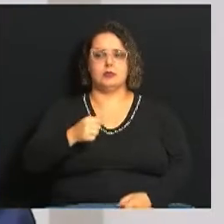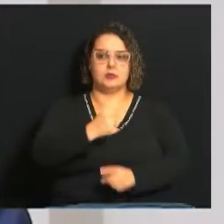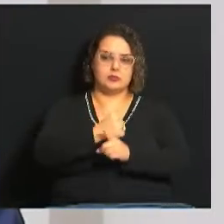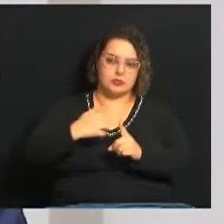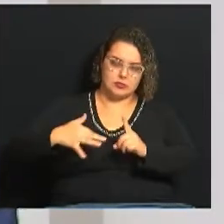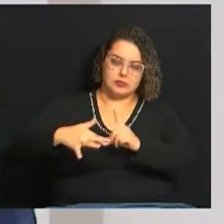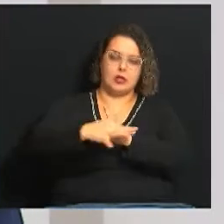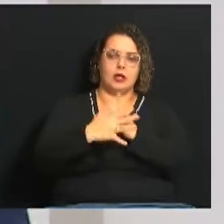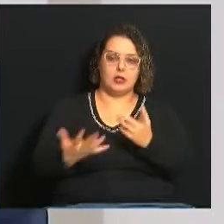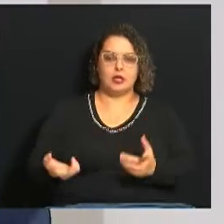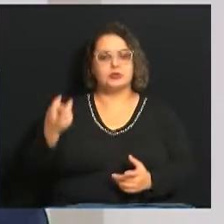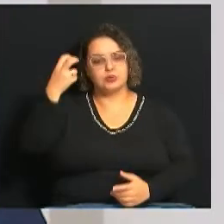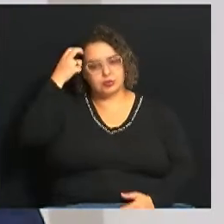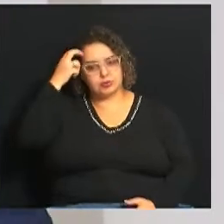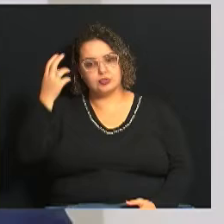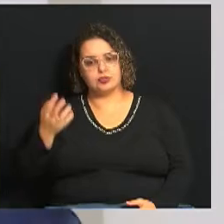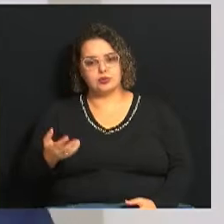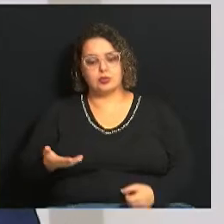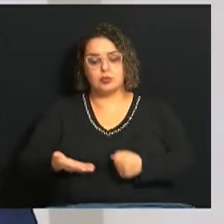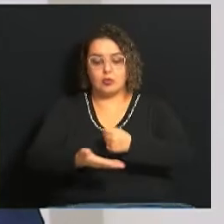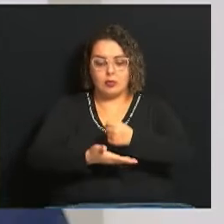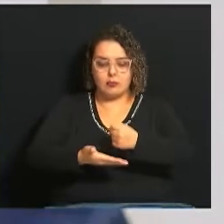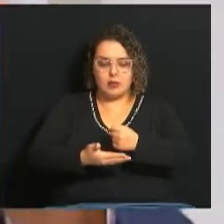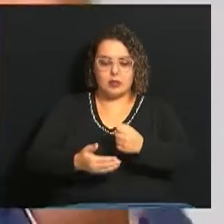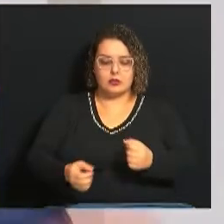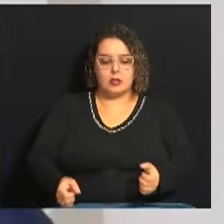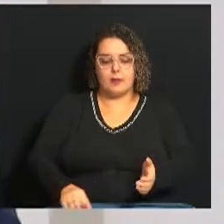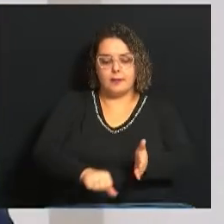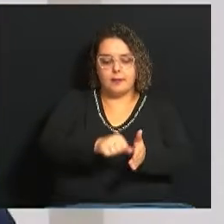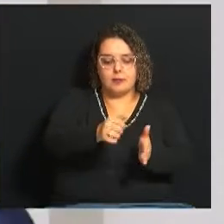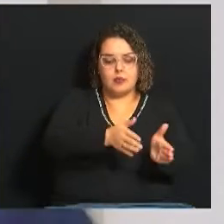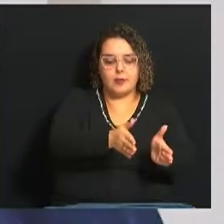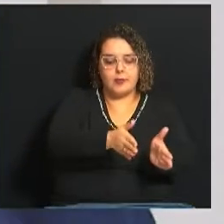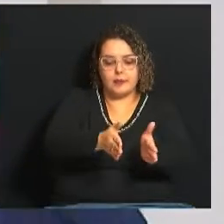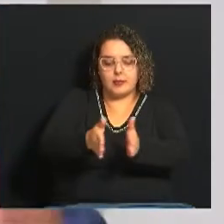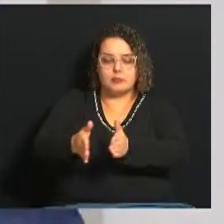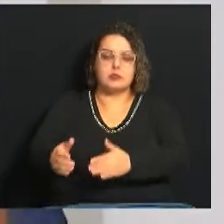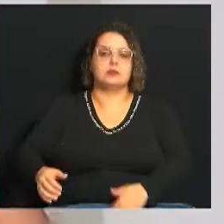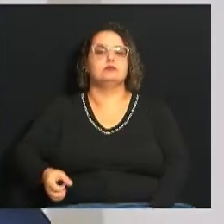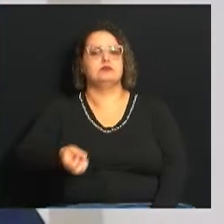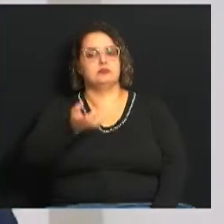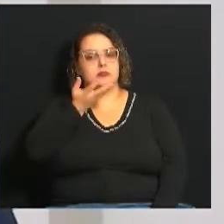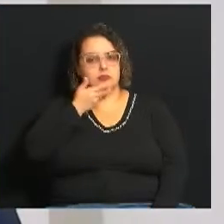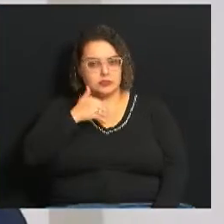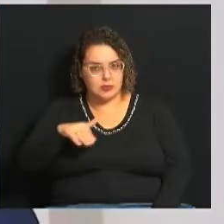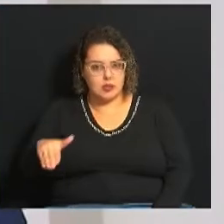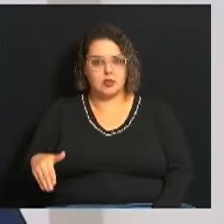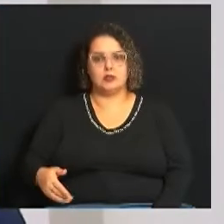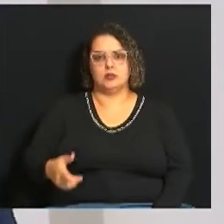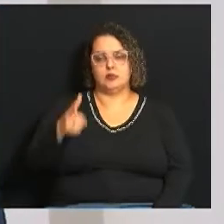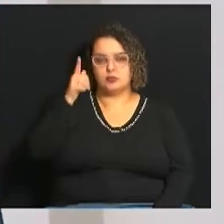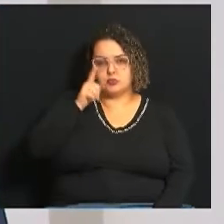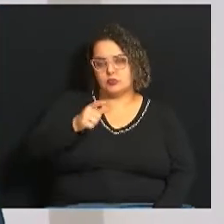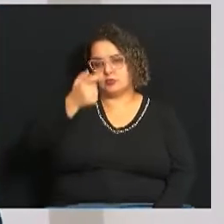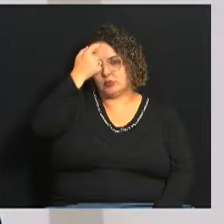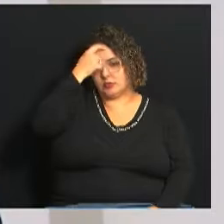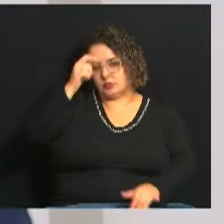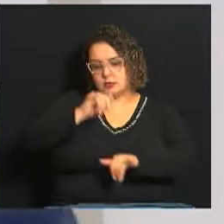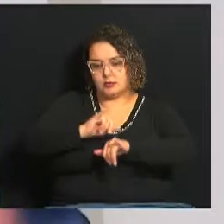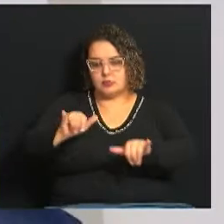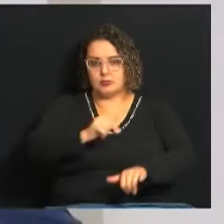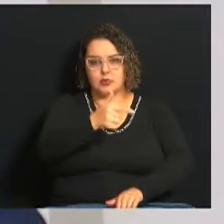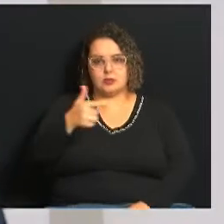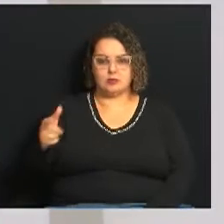essa cultura que vem de baixo, desde a primeira infância, eu tenho certeza que a gente vai conseguir conscientizar as pessoas para que não hajam mais